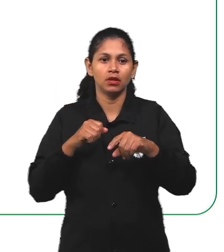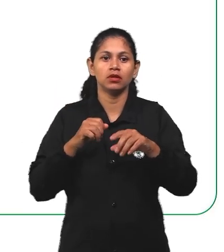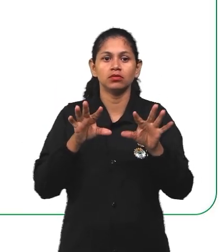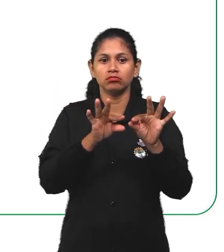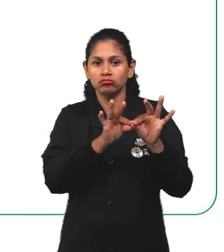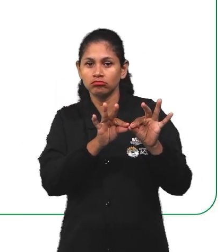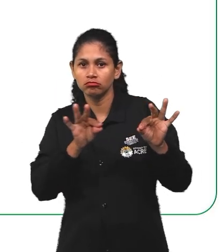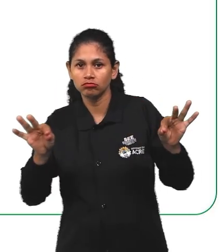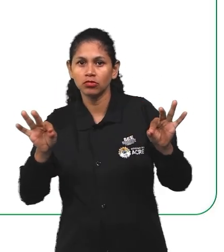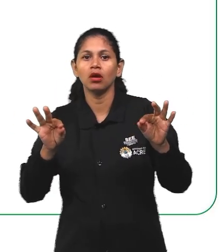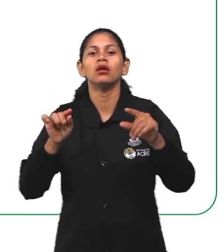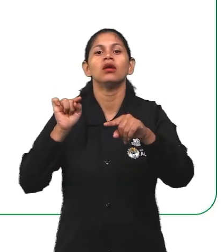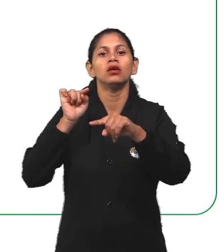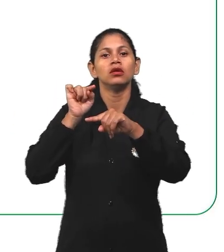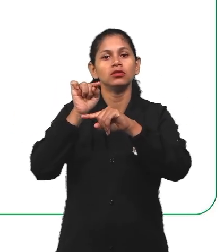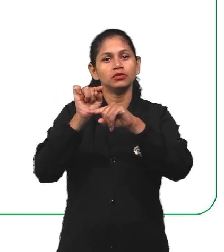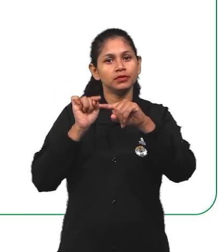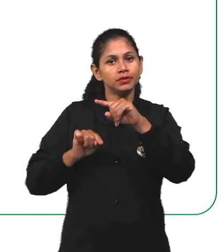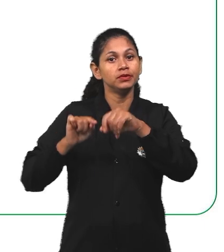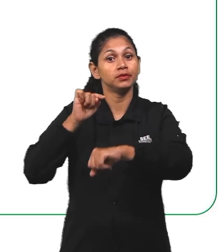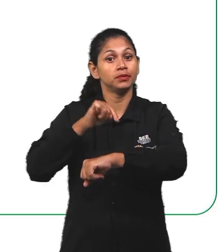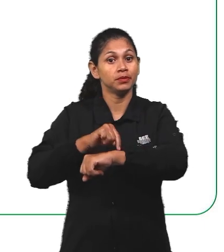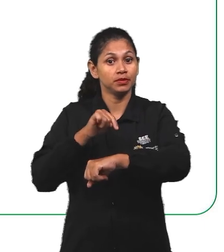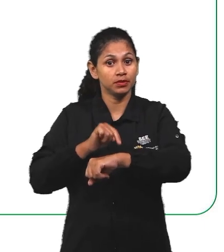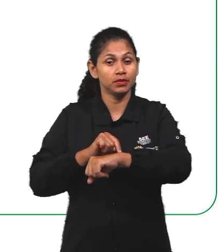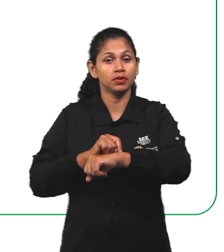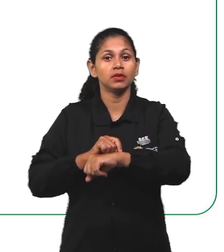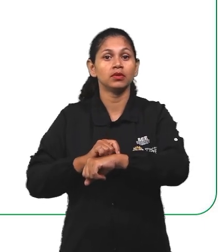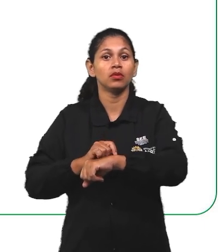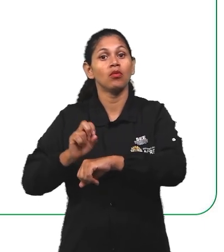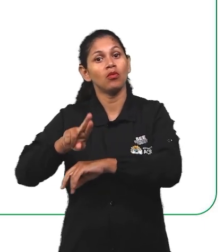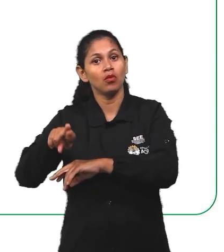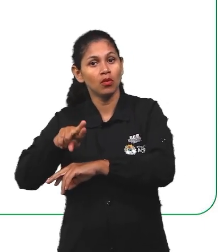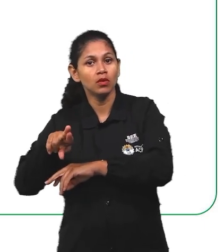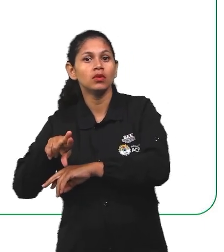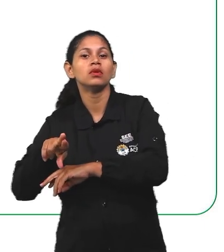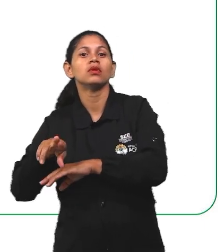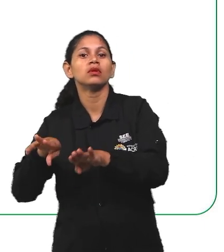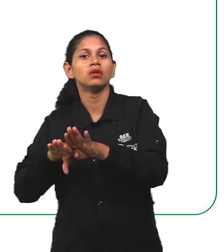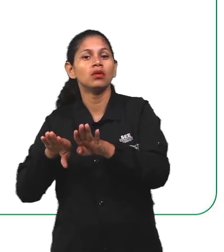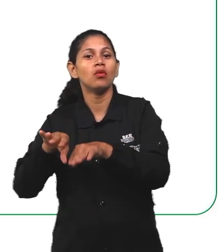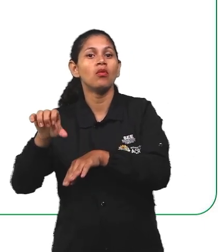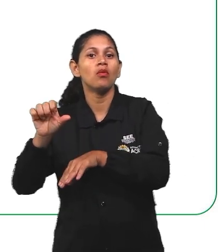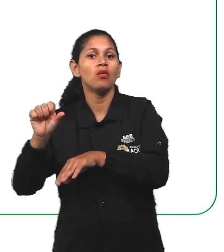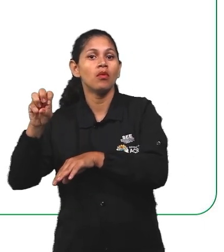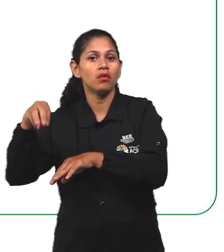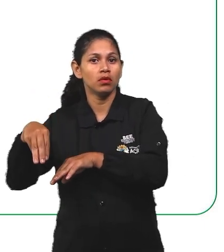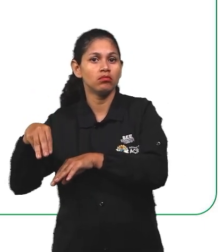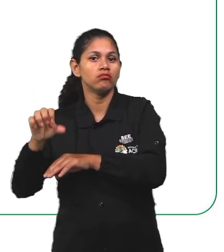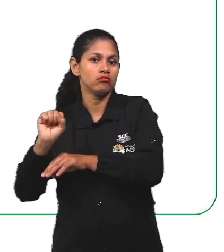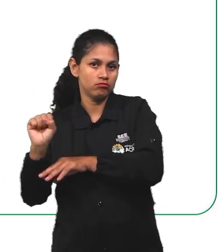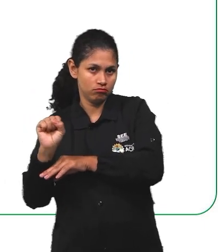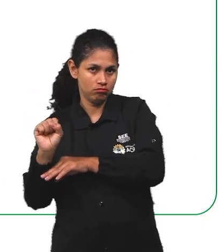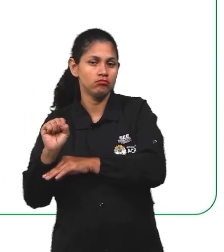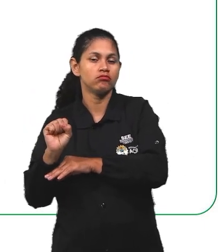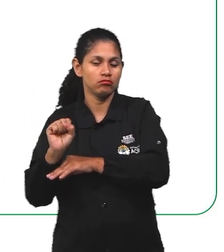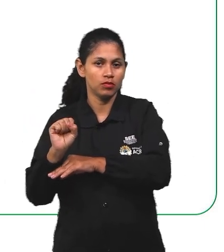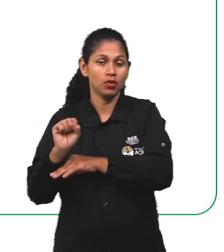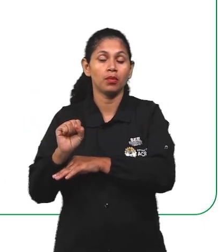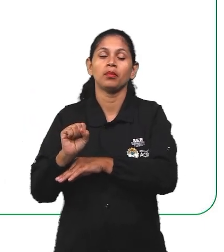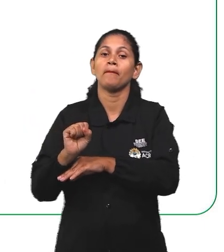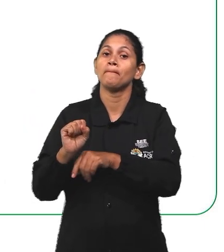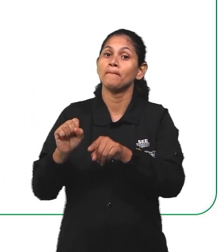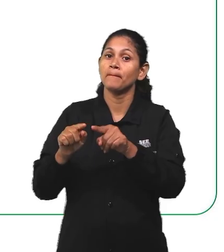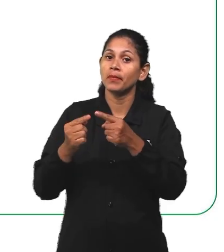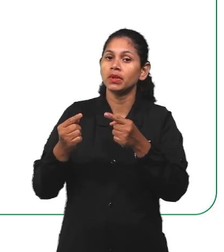tempo. Nesse caso daqui, a unidade de medida é metros por segundo, mas você viu aí nos nossos exemplos que pode aparecer também